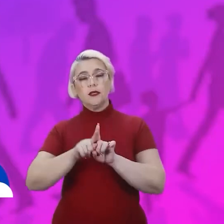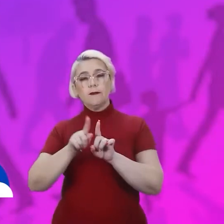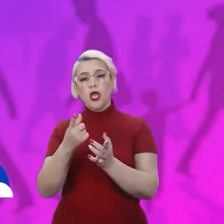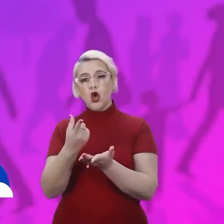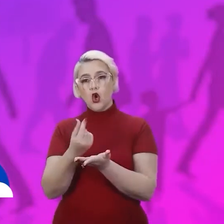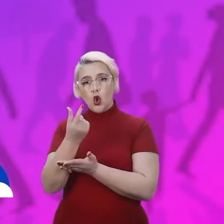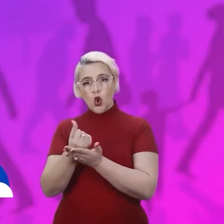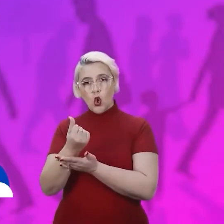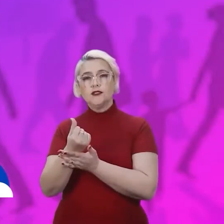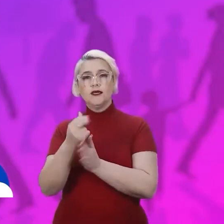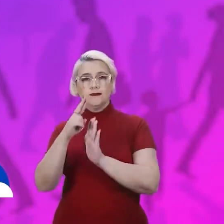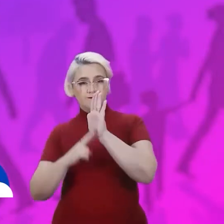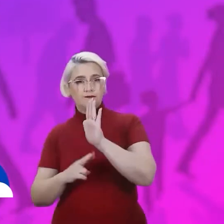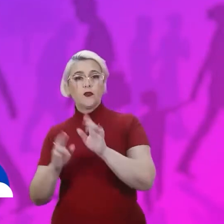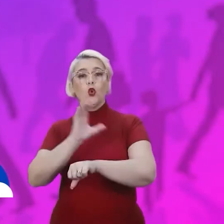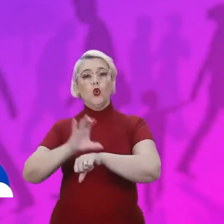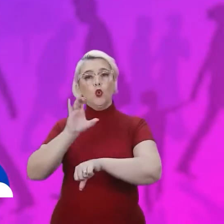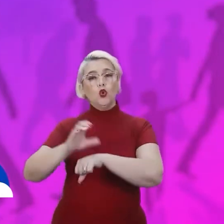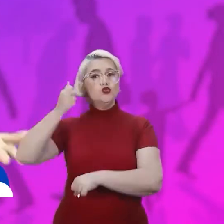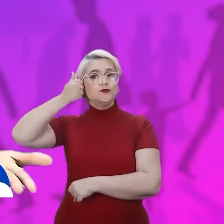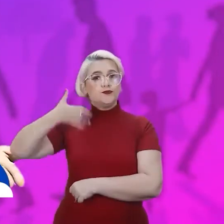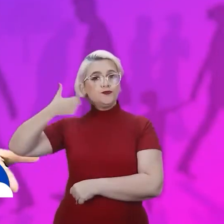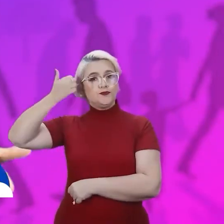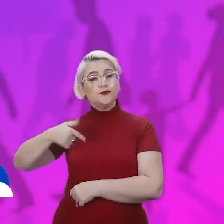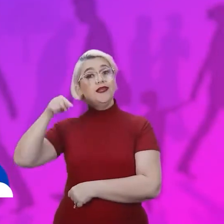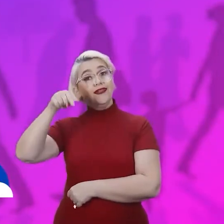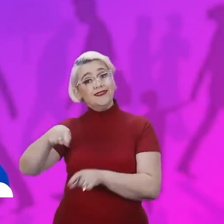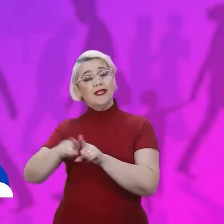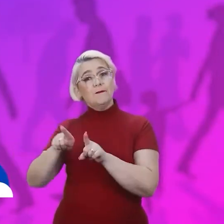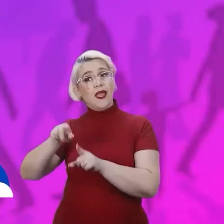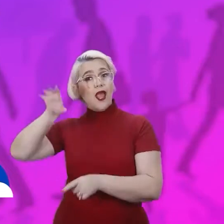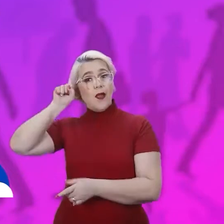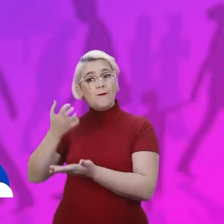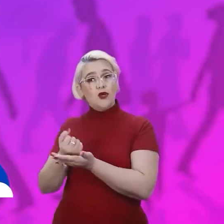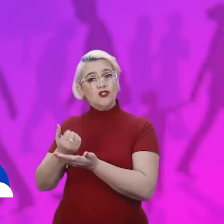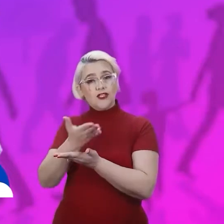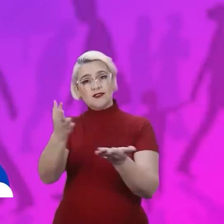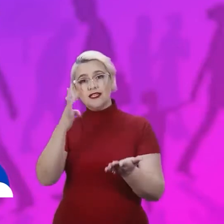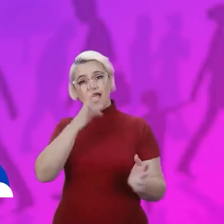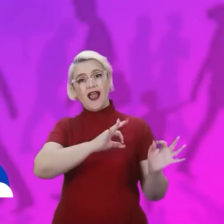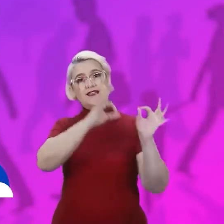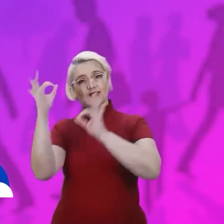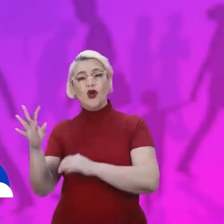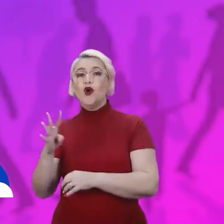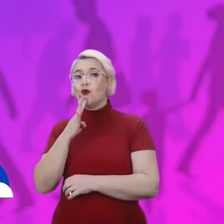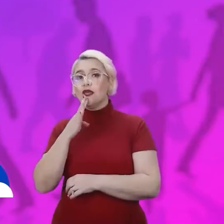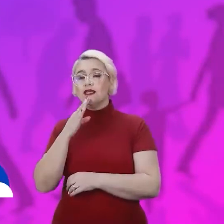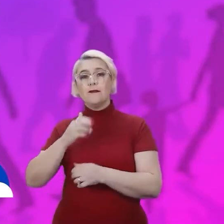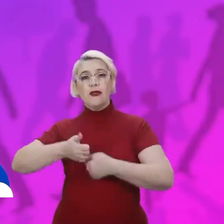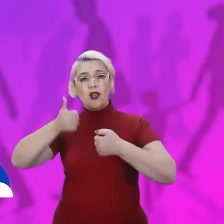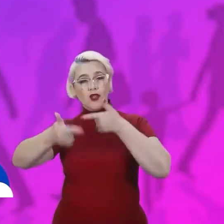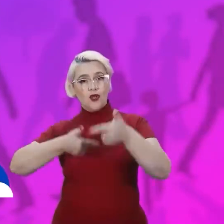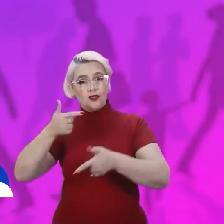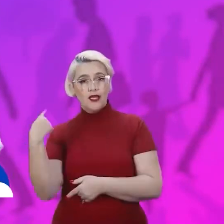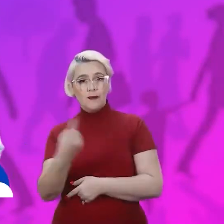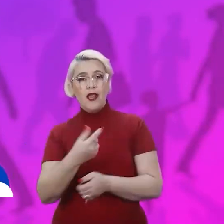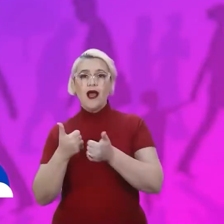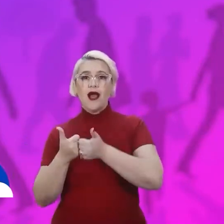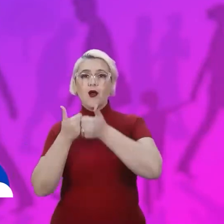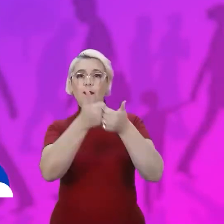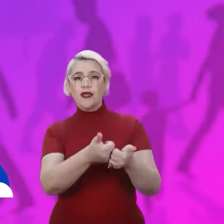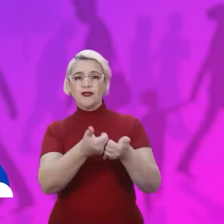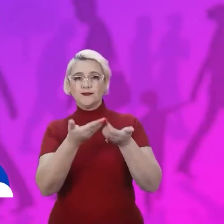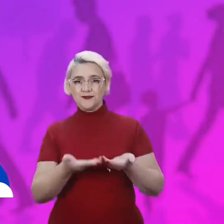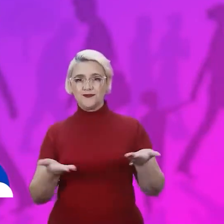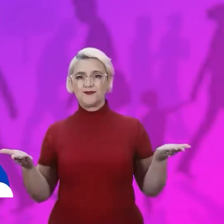de contas, cursos de audiodescrição e este podcast que você está ouvindo. Conheça melhor o nosso trabalho nos acompanhando